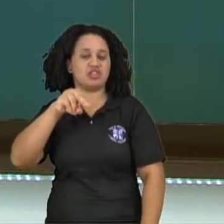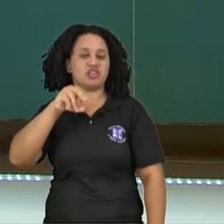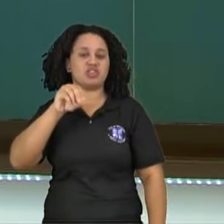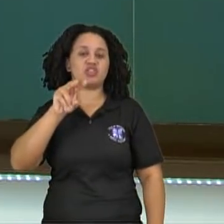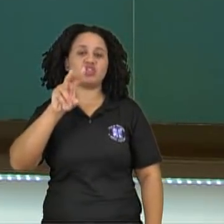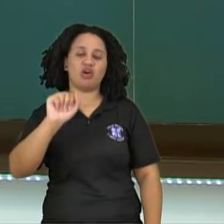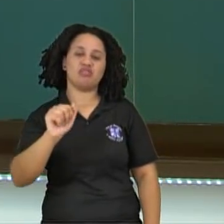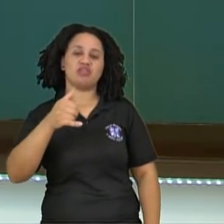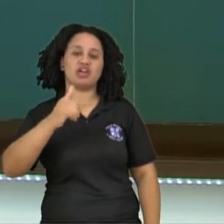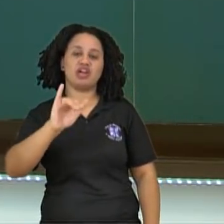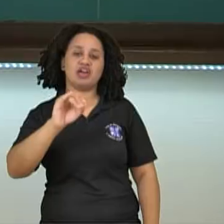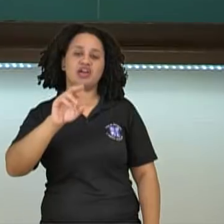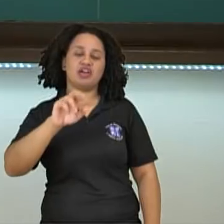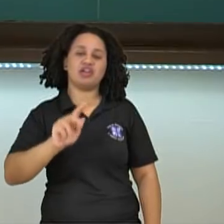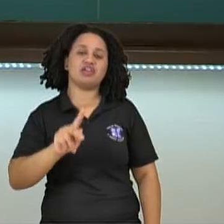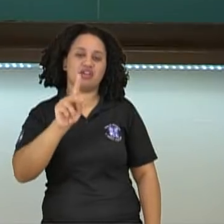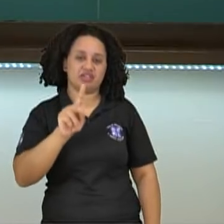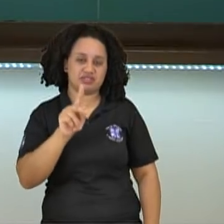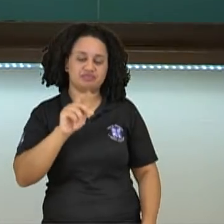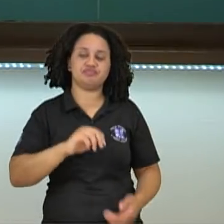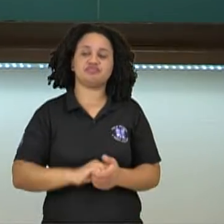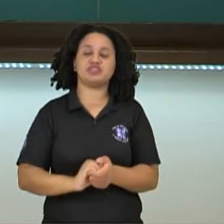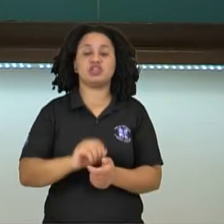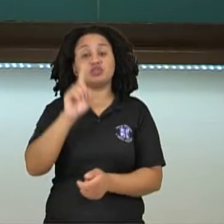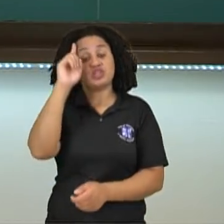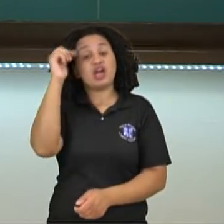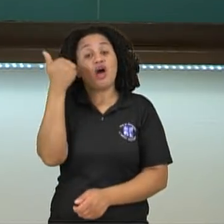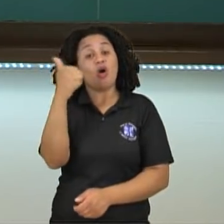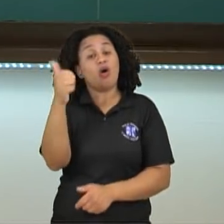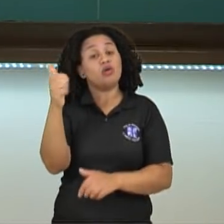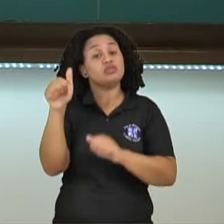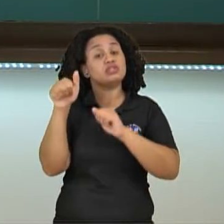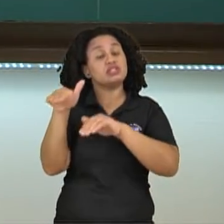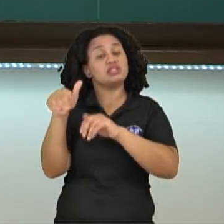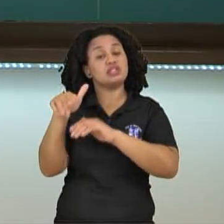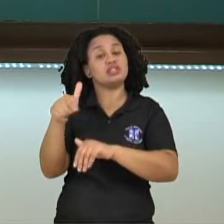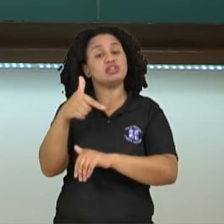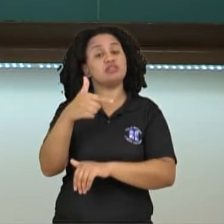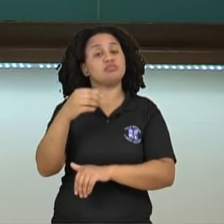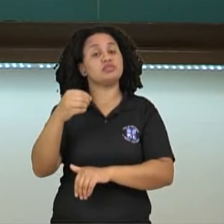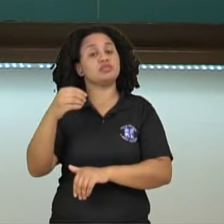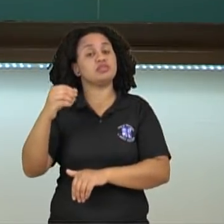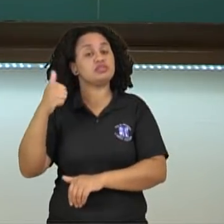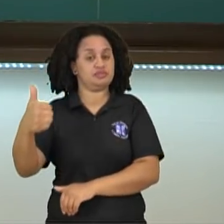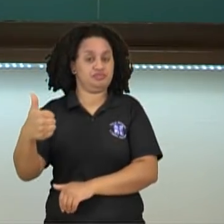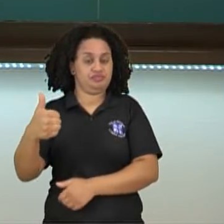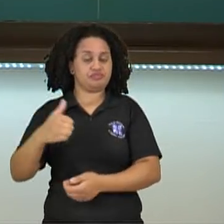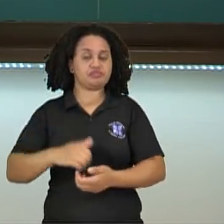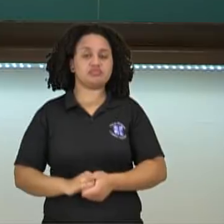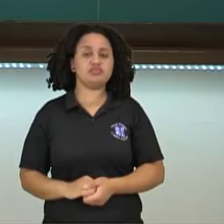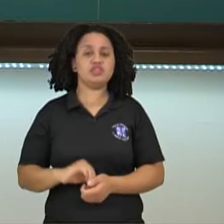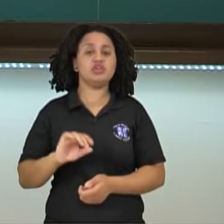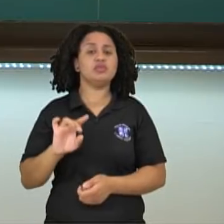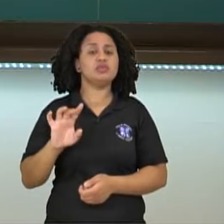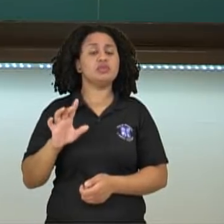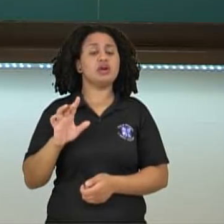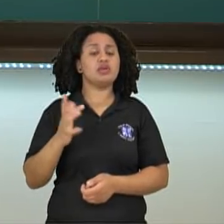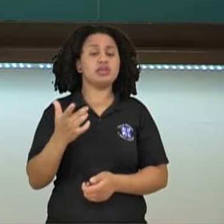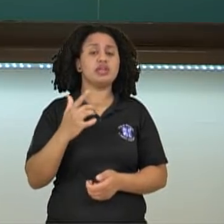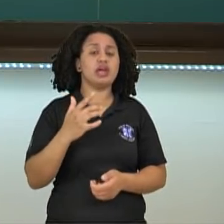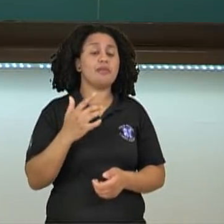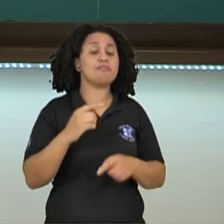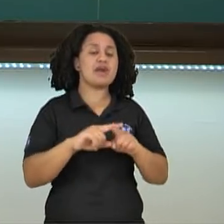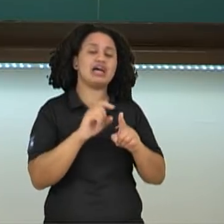2001. Quando vocês veem a história, o que aconteceu escrito no livro, aquilo é a